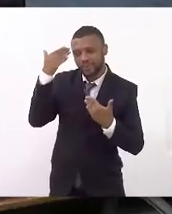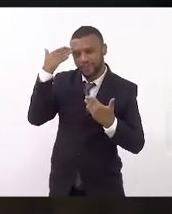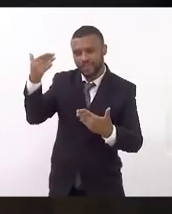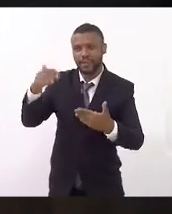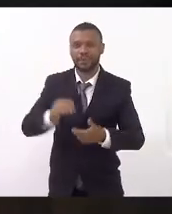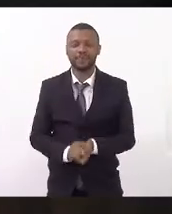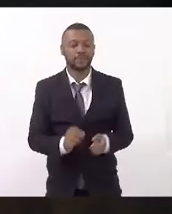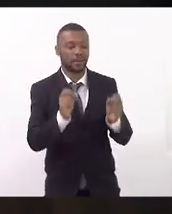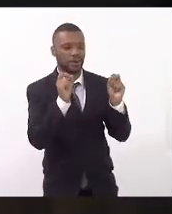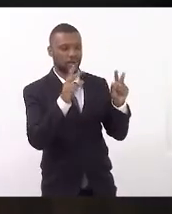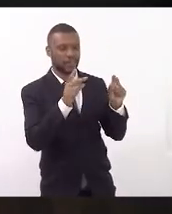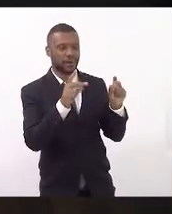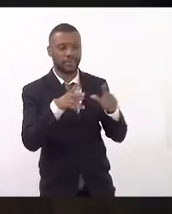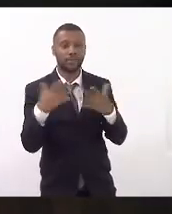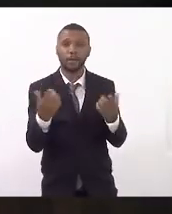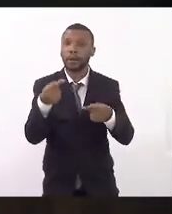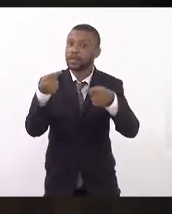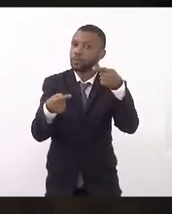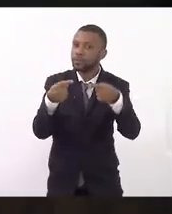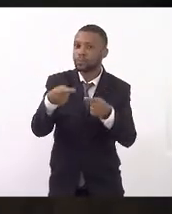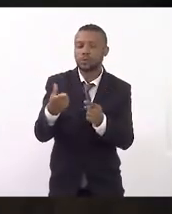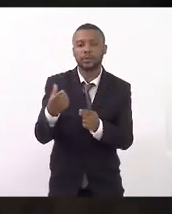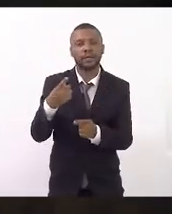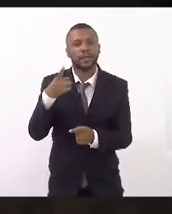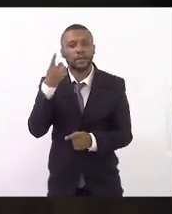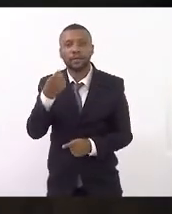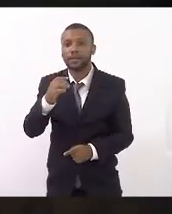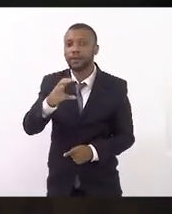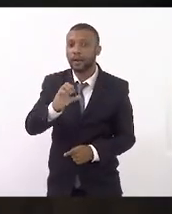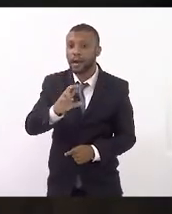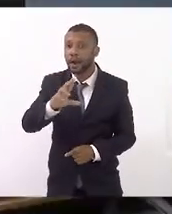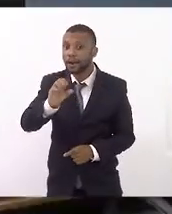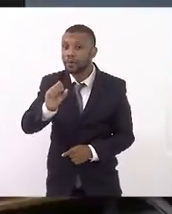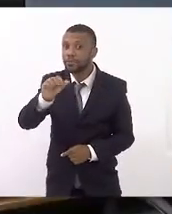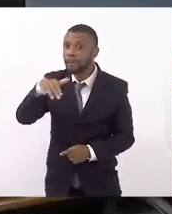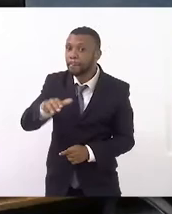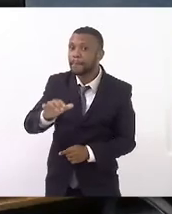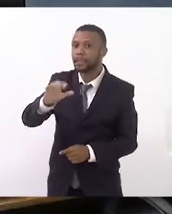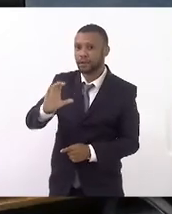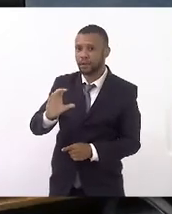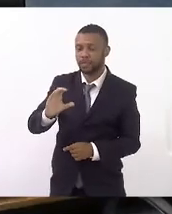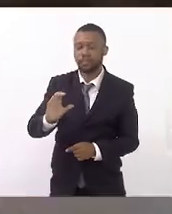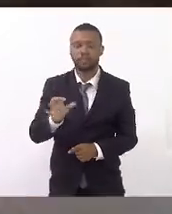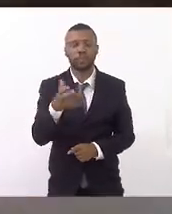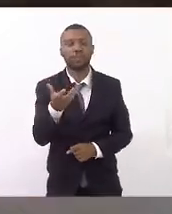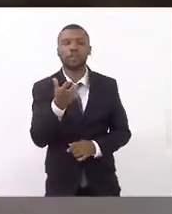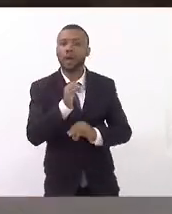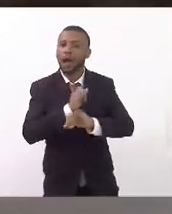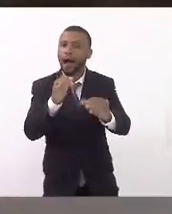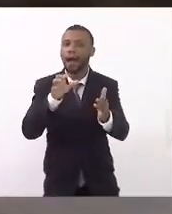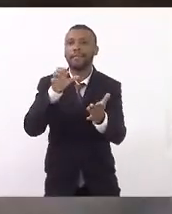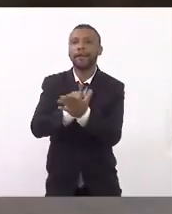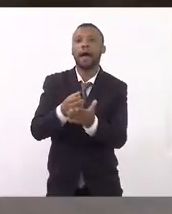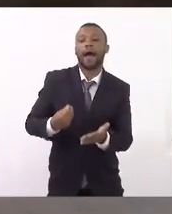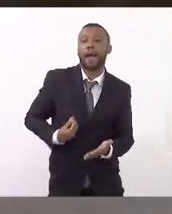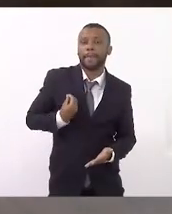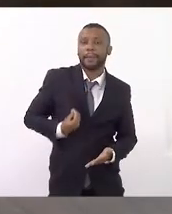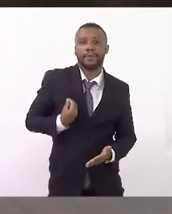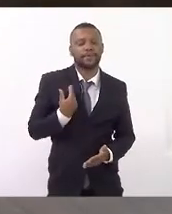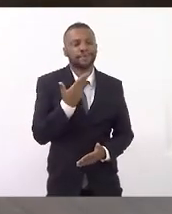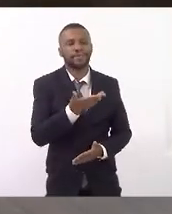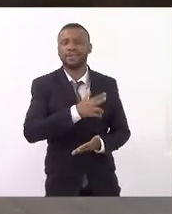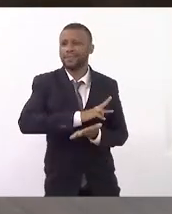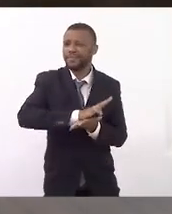Ok. Então, para discutir, deputado Carlos Mink. Senhor presidente, queria registrar a presença de uma série